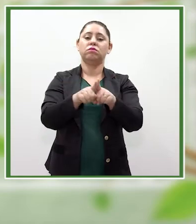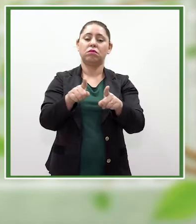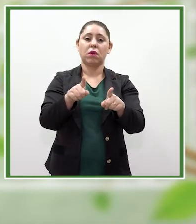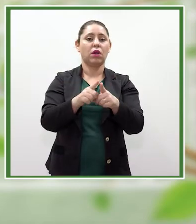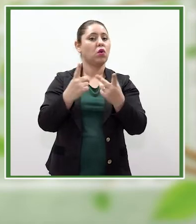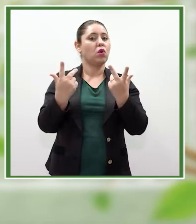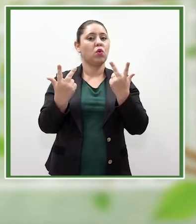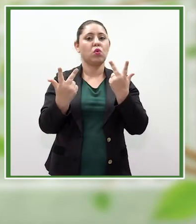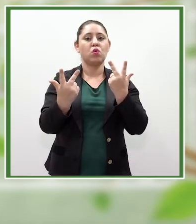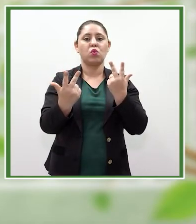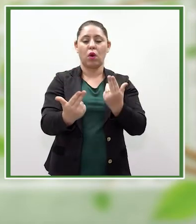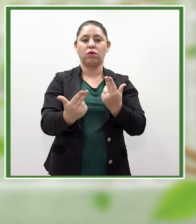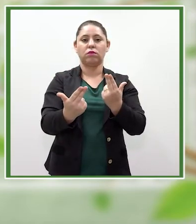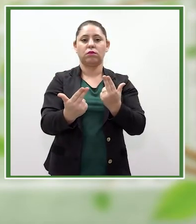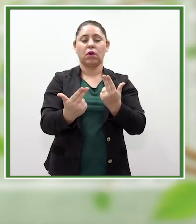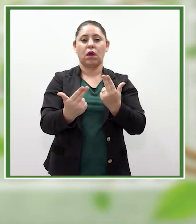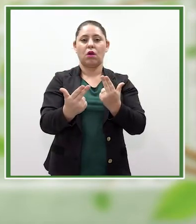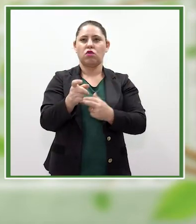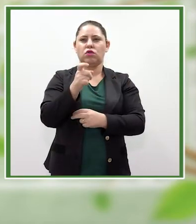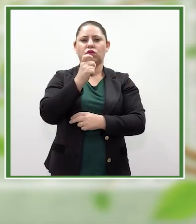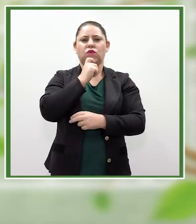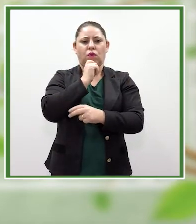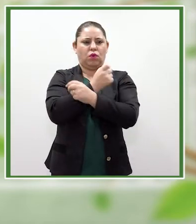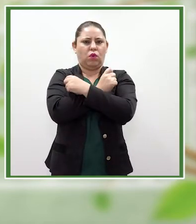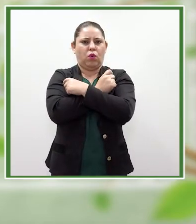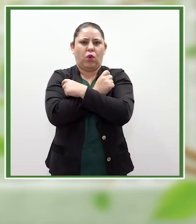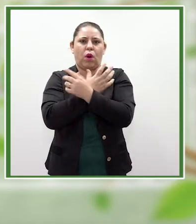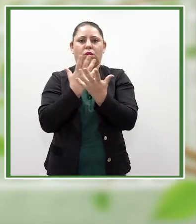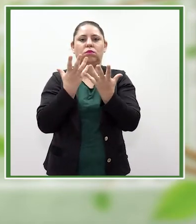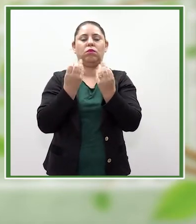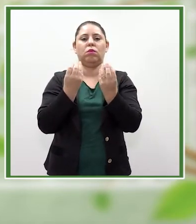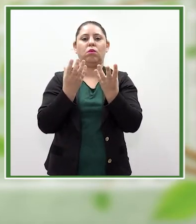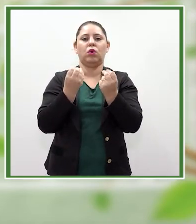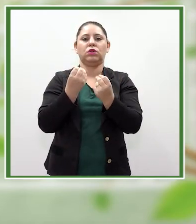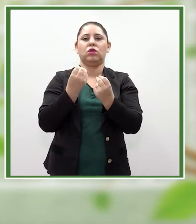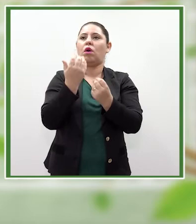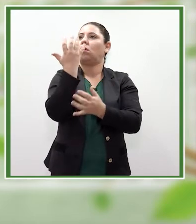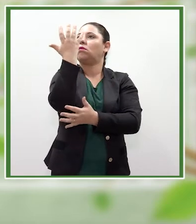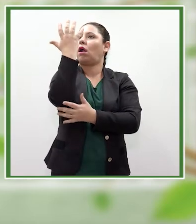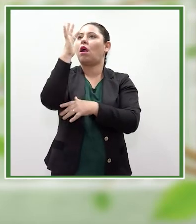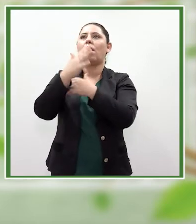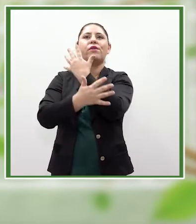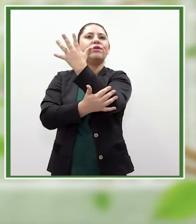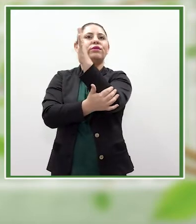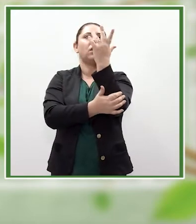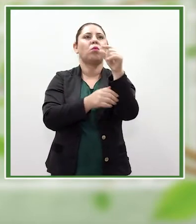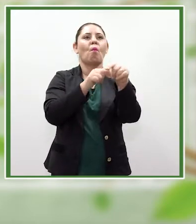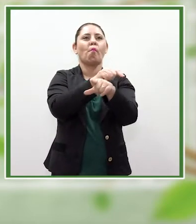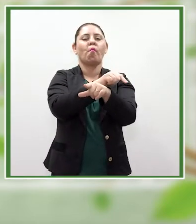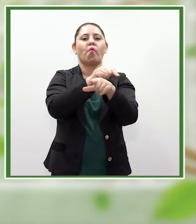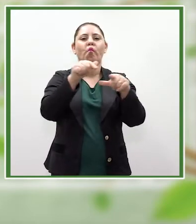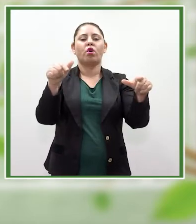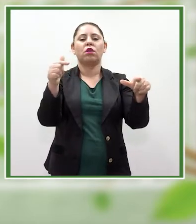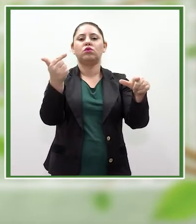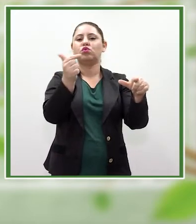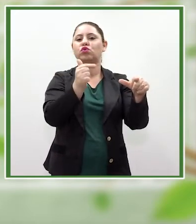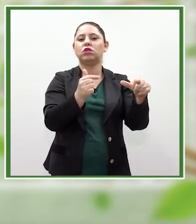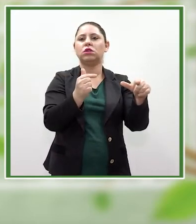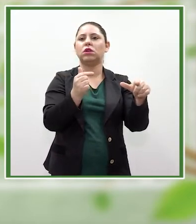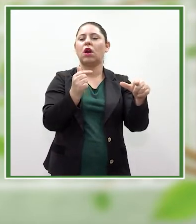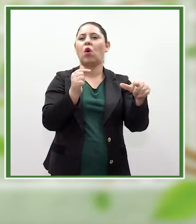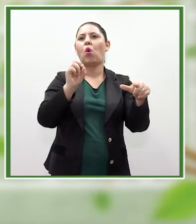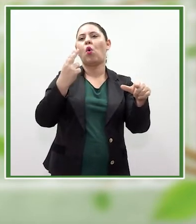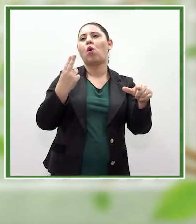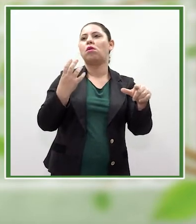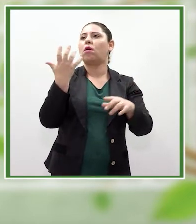no caso, sem árvores na pastagem, ou com árvores esparsas, o que não adianta nada. É necessário, então,